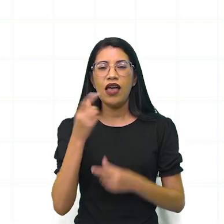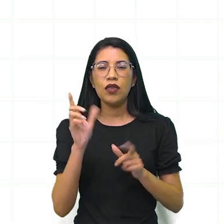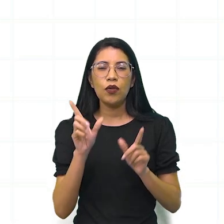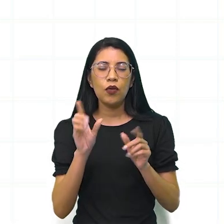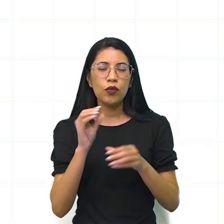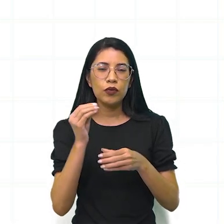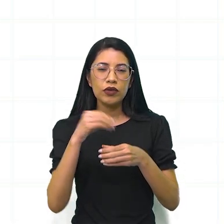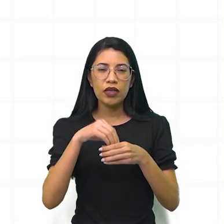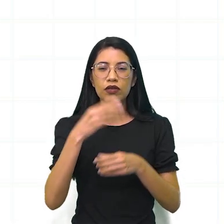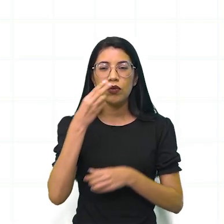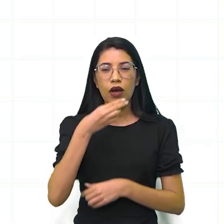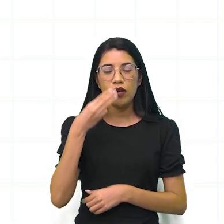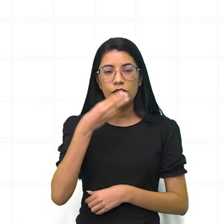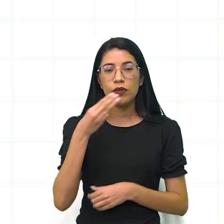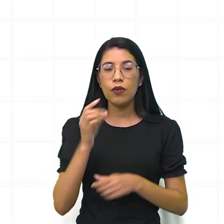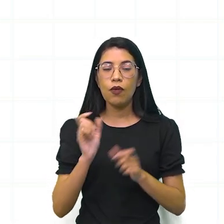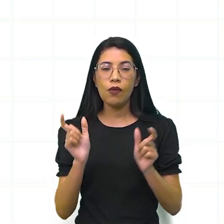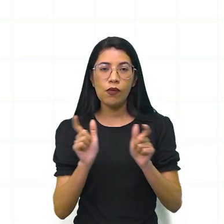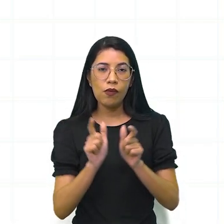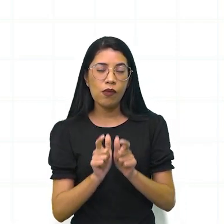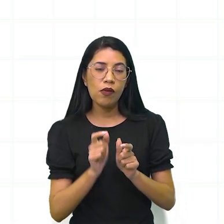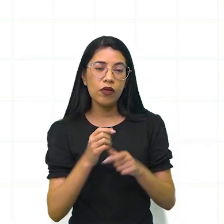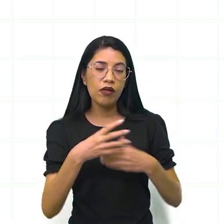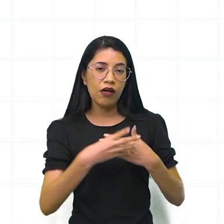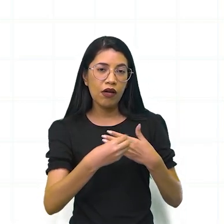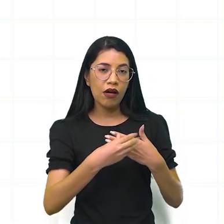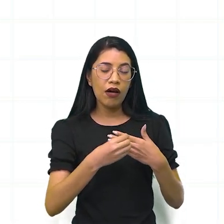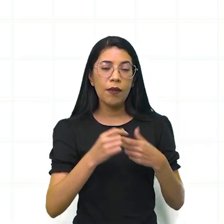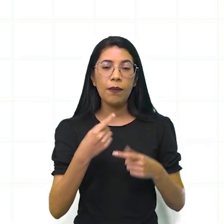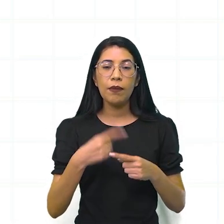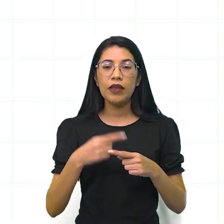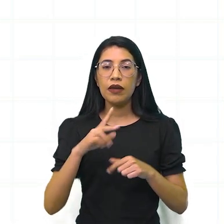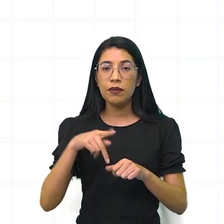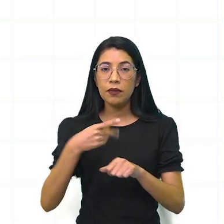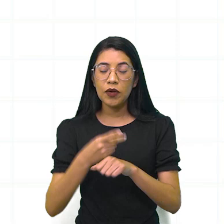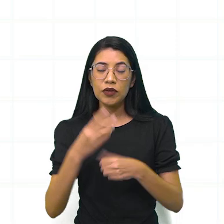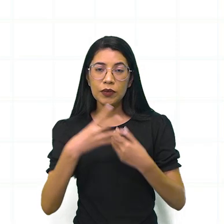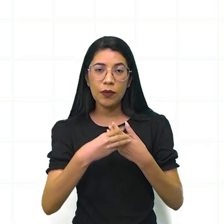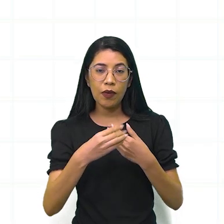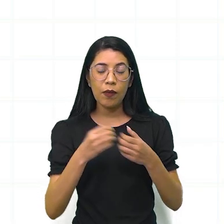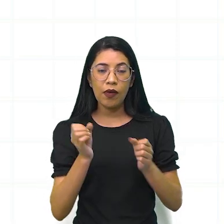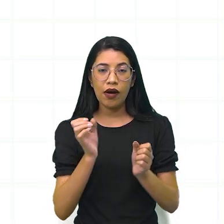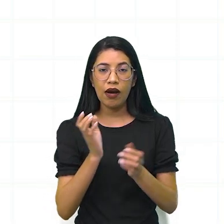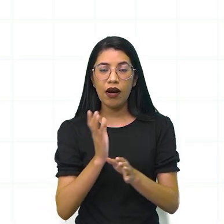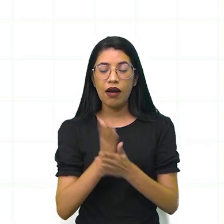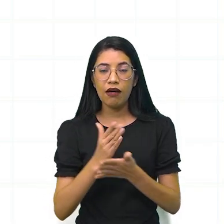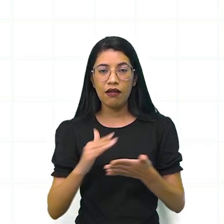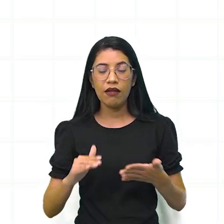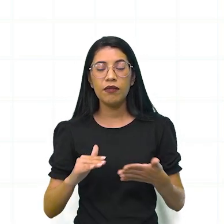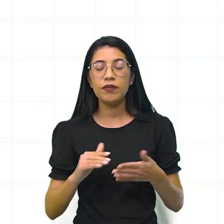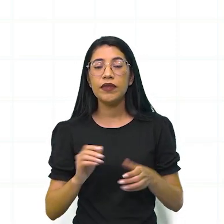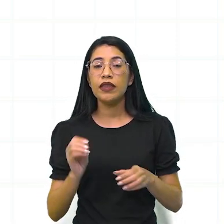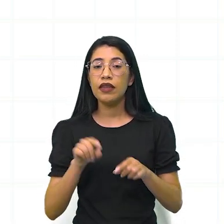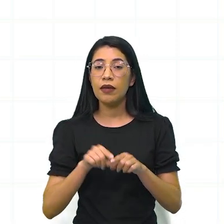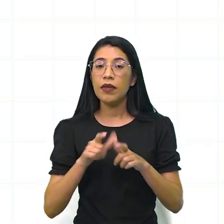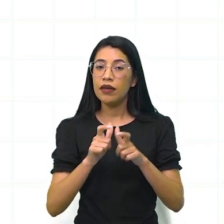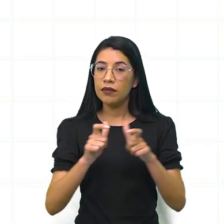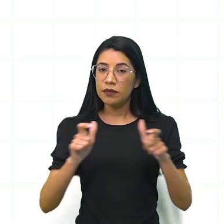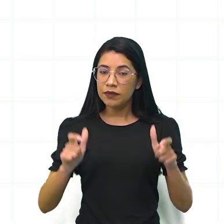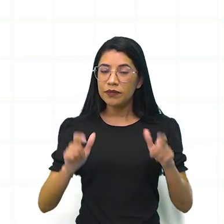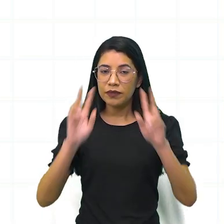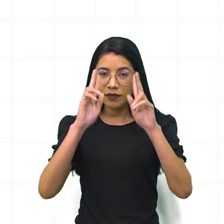muitos mamíferos após a fase de amamentação, incluindo a maioria dos humanos.